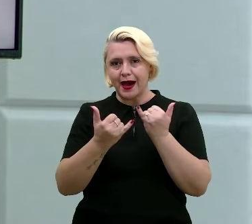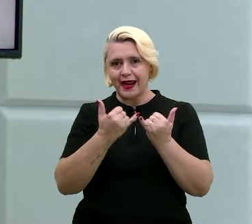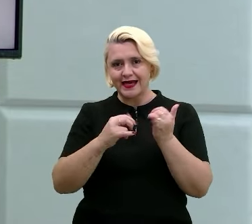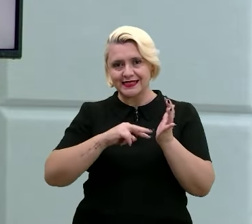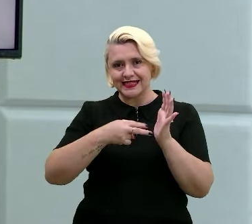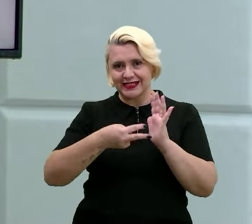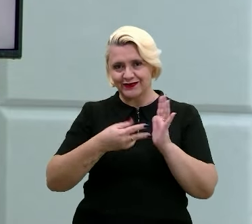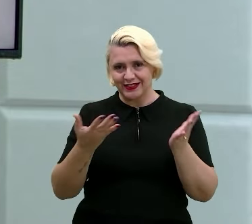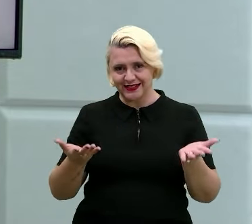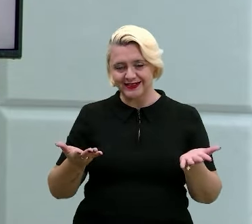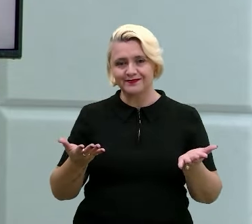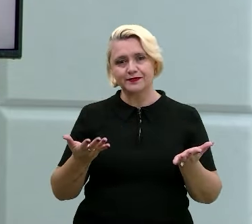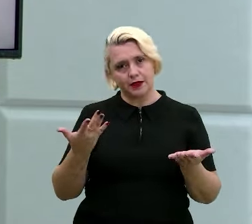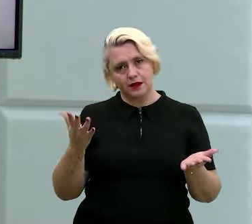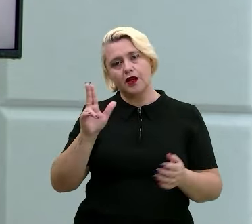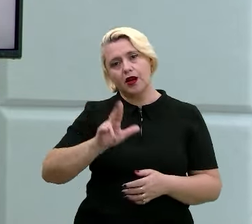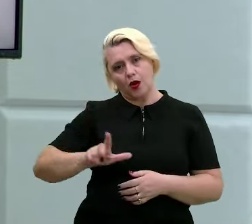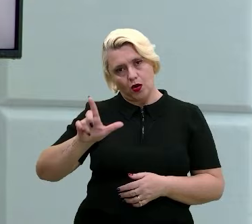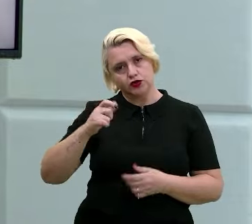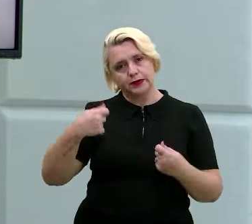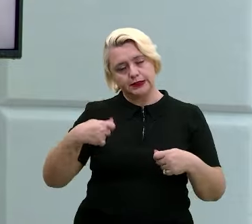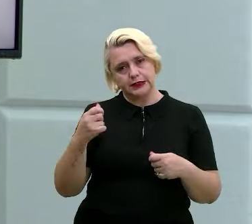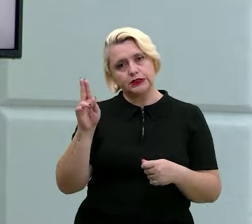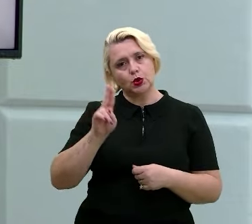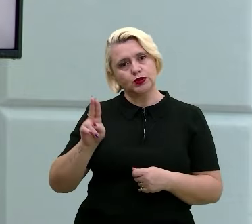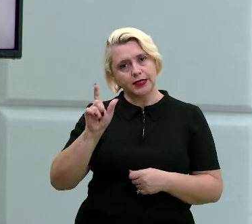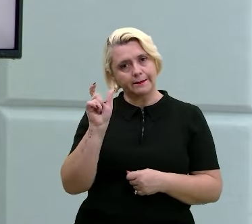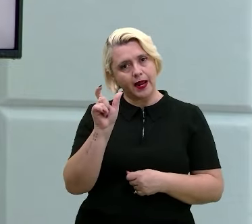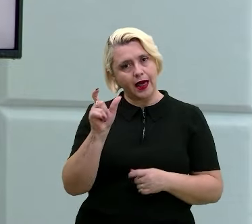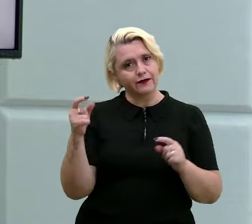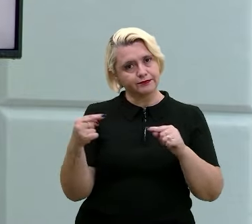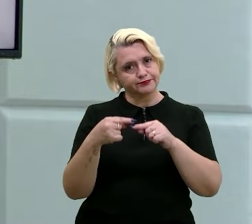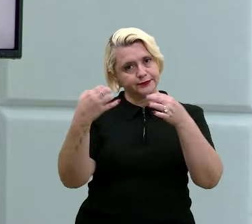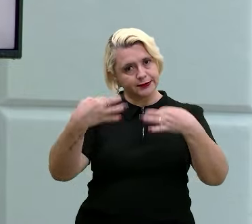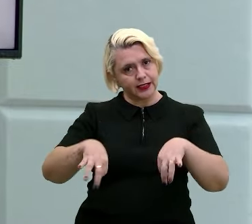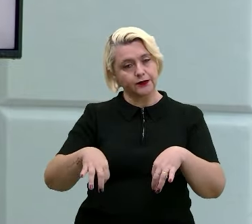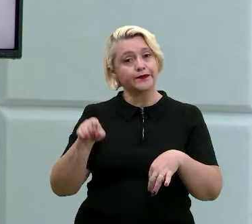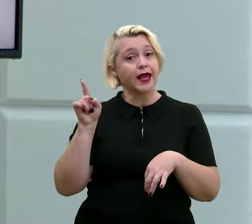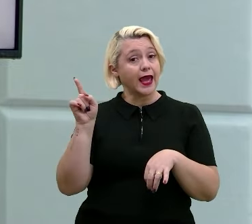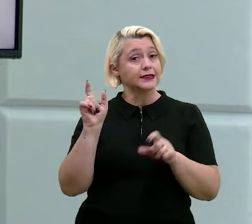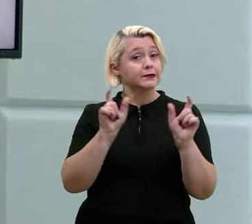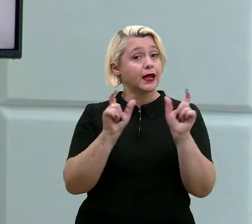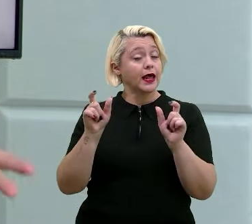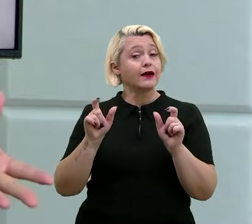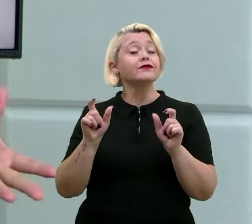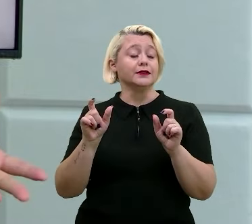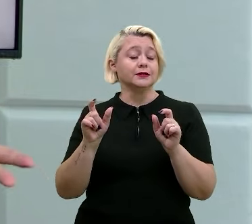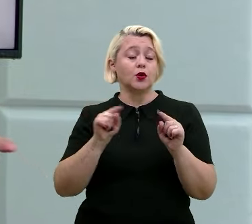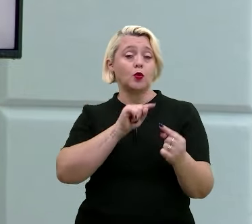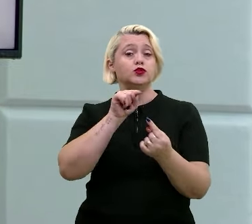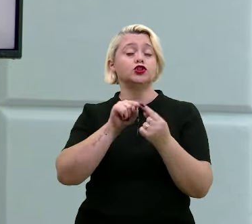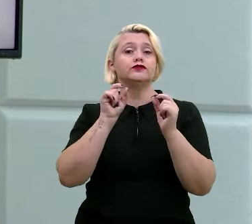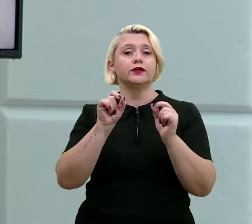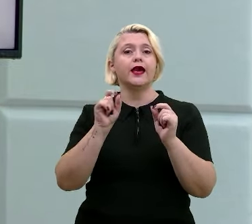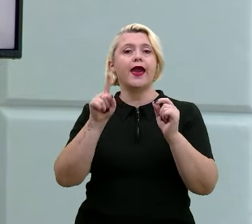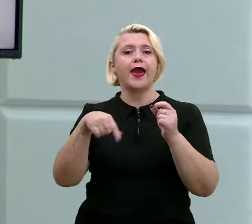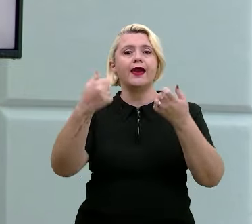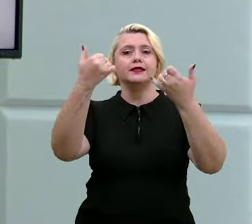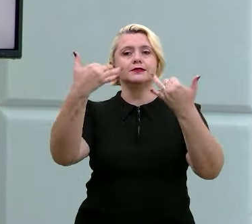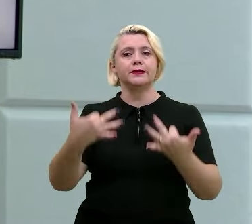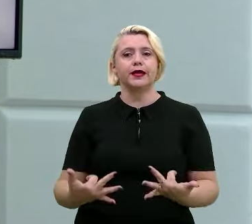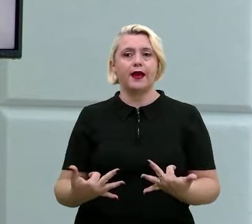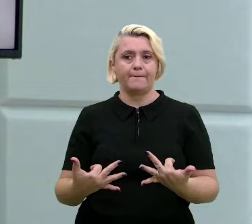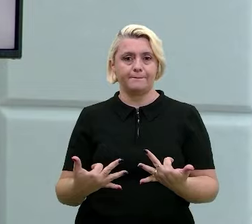essas palavras da maneira adequada. Essas aqui que nós estamos vendo agora, elas têm a função de fazer uma explicação. Olha,